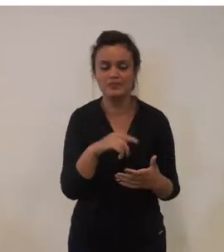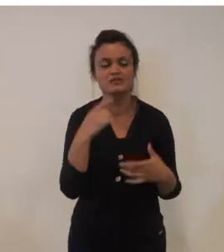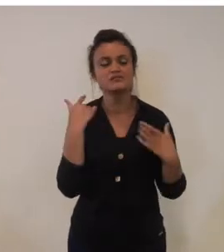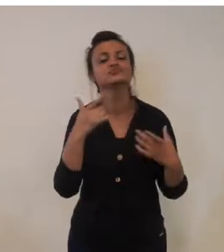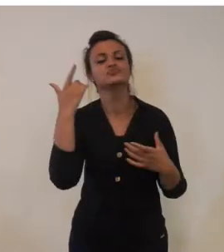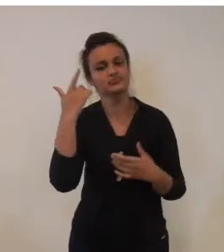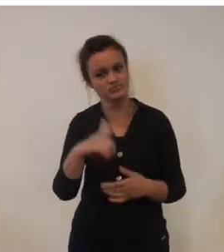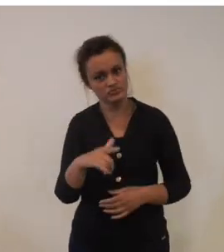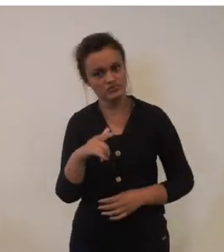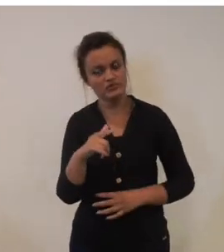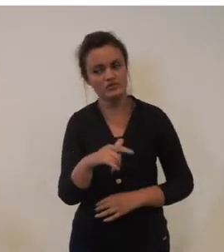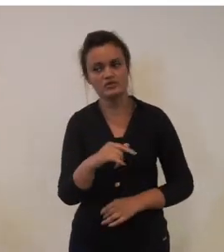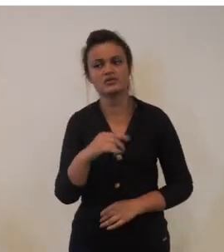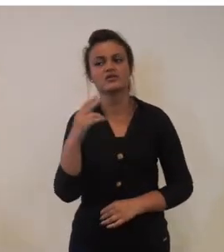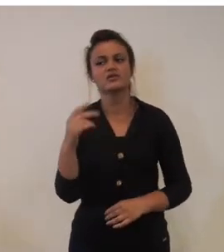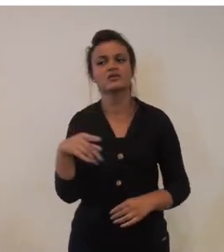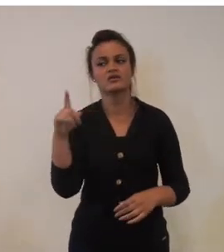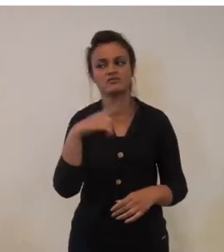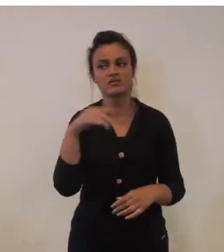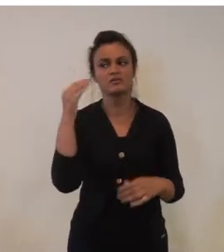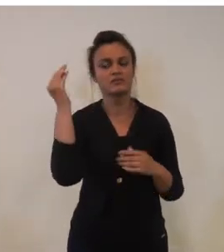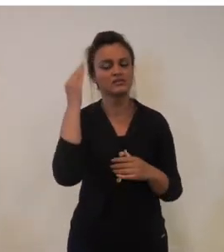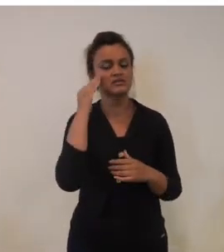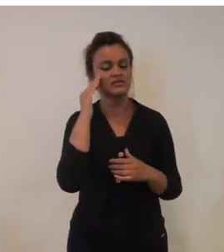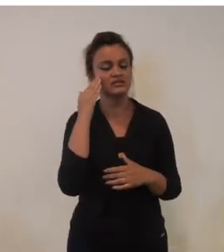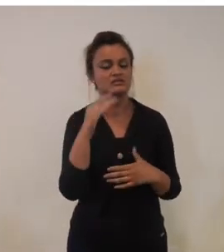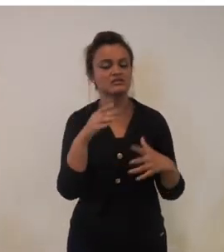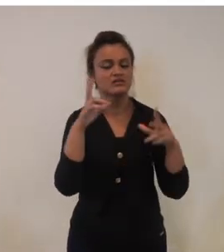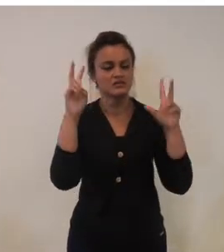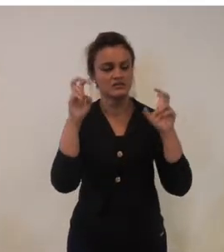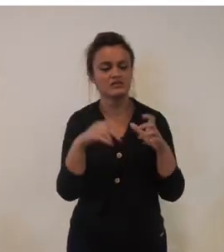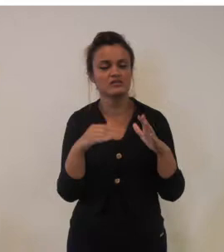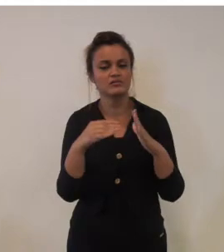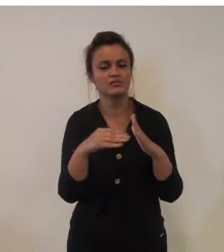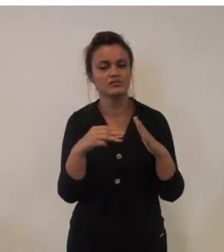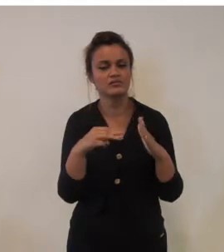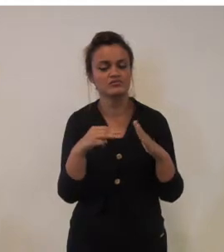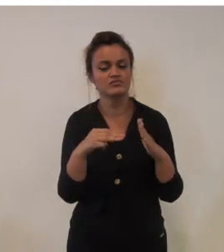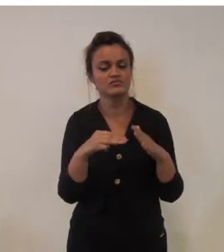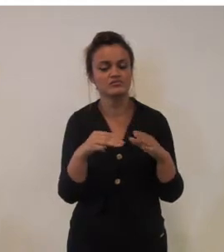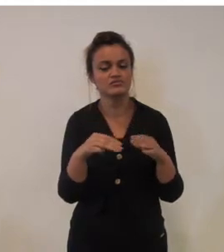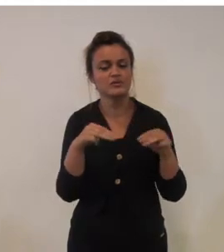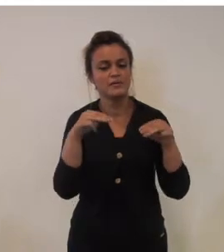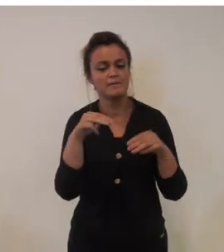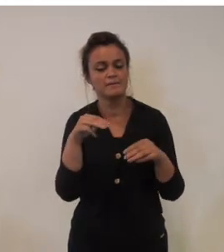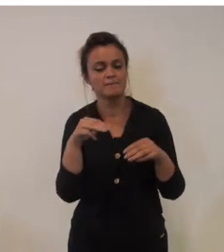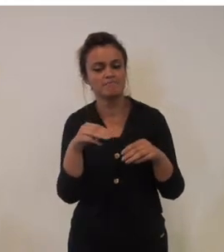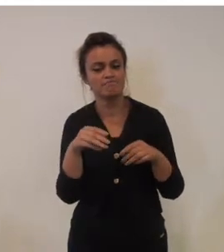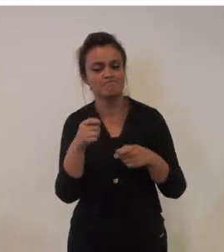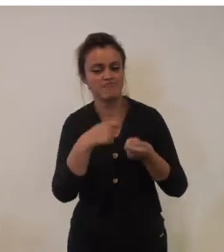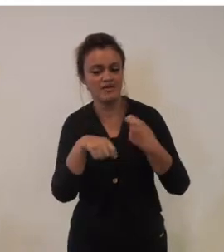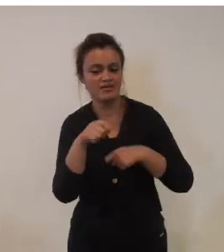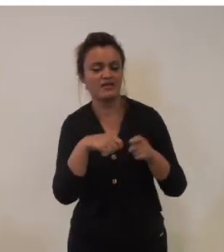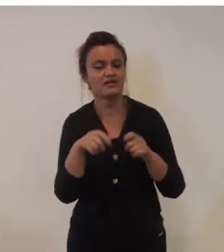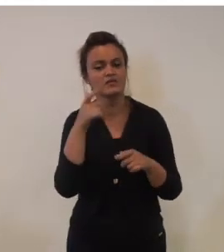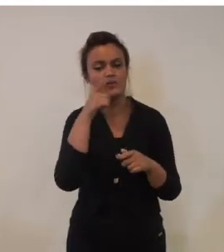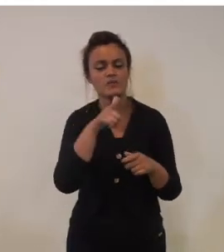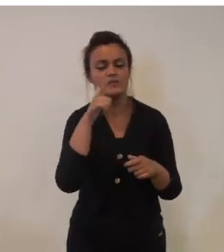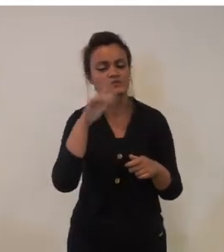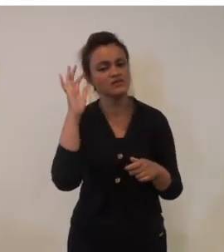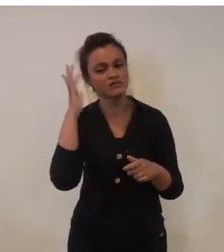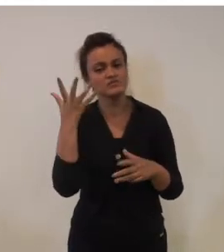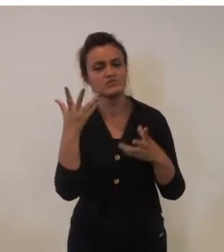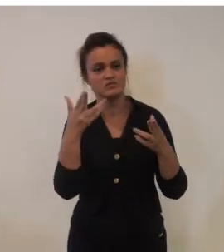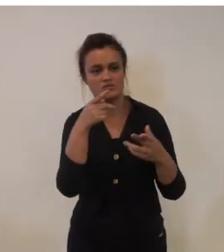de novo, vale a pena em termos de mercado, em termos de negociações, de como conseguir esse tipo de